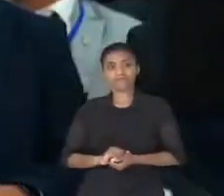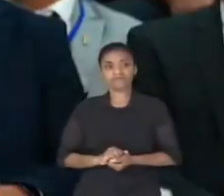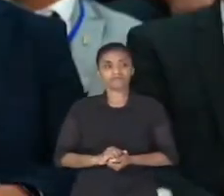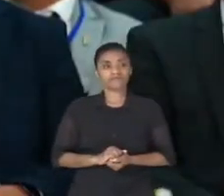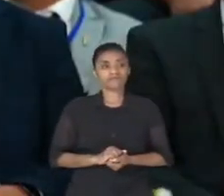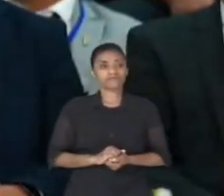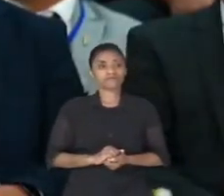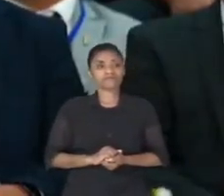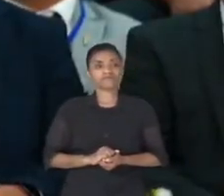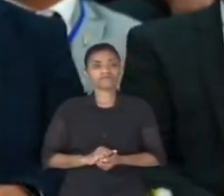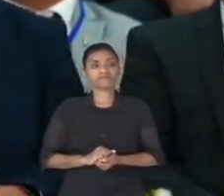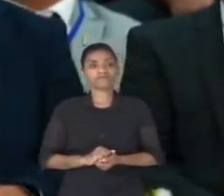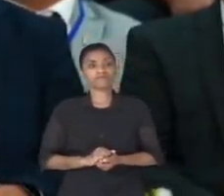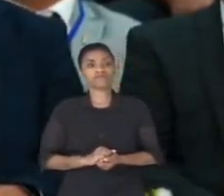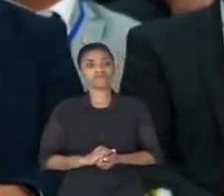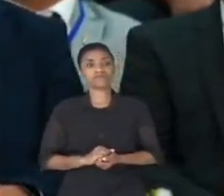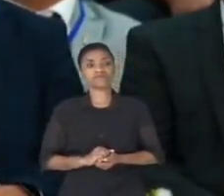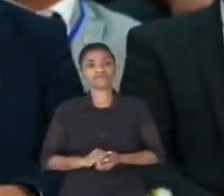E os